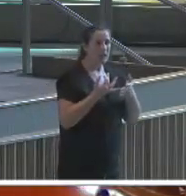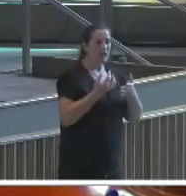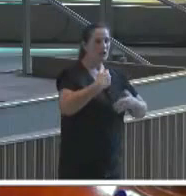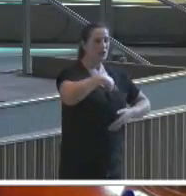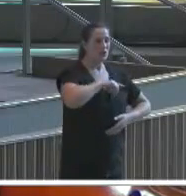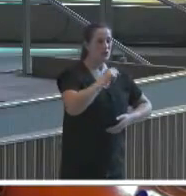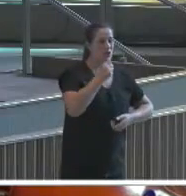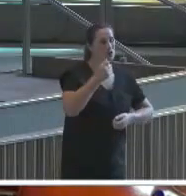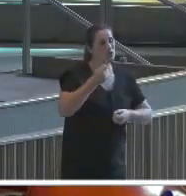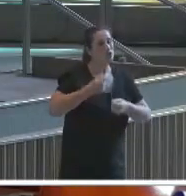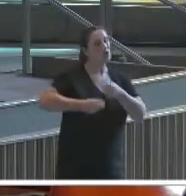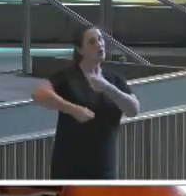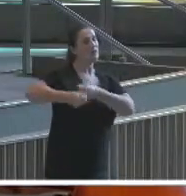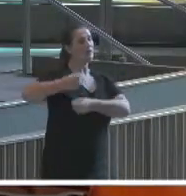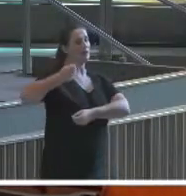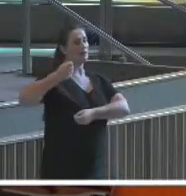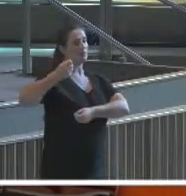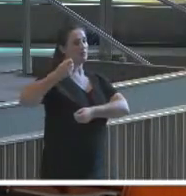as águas.